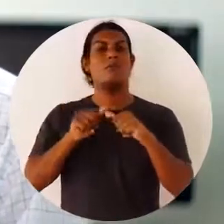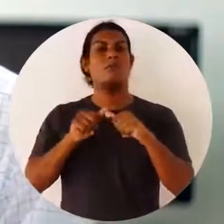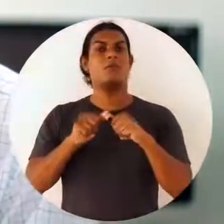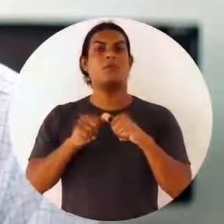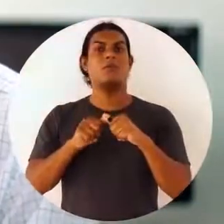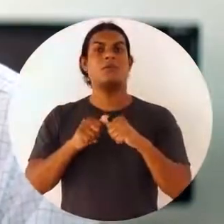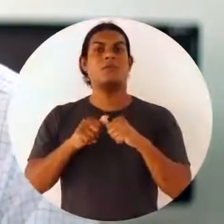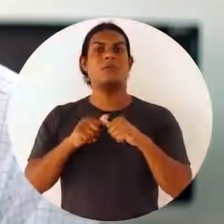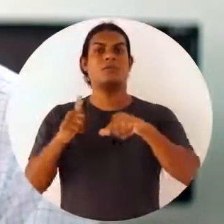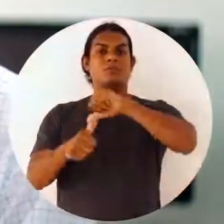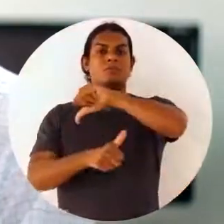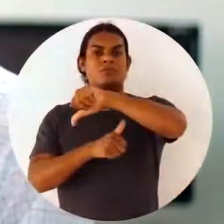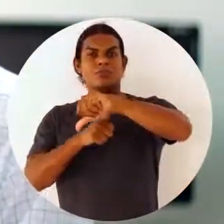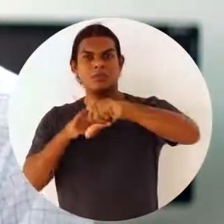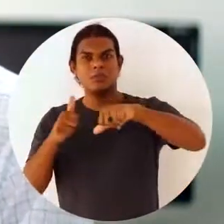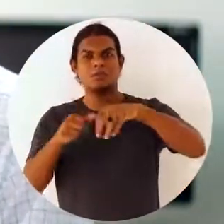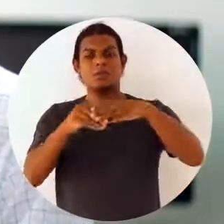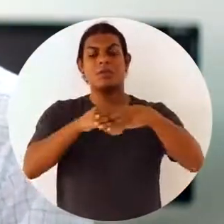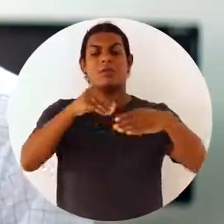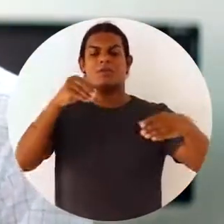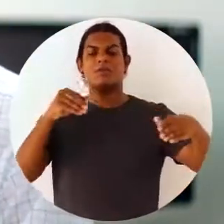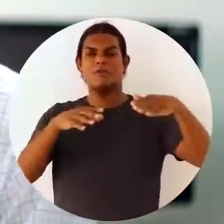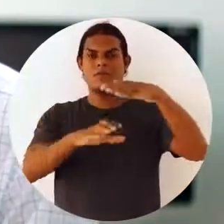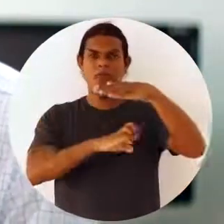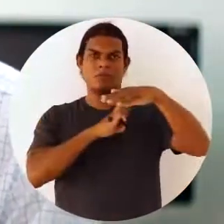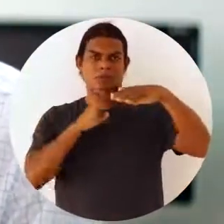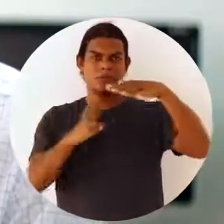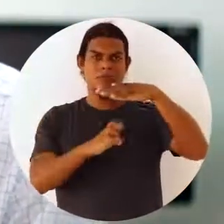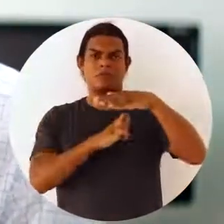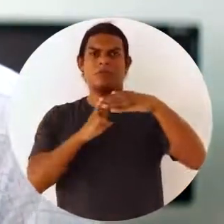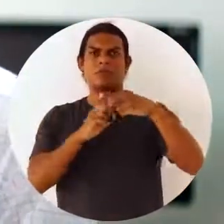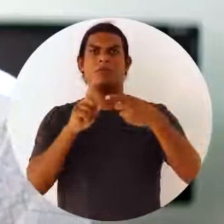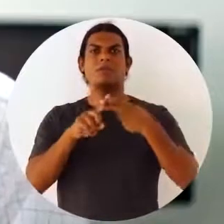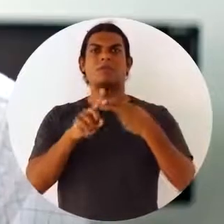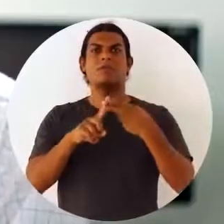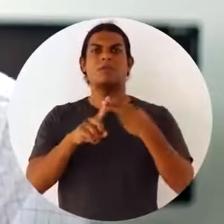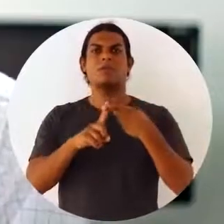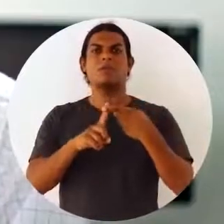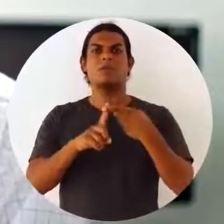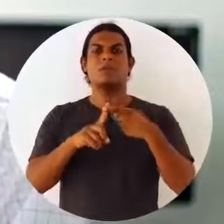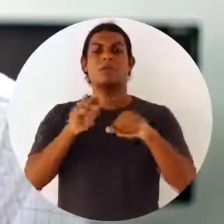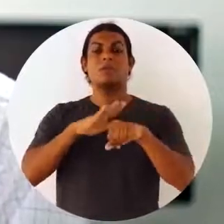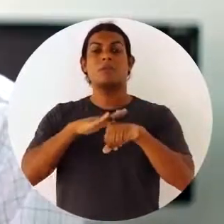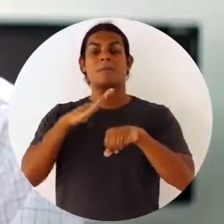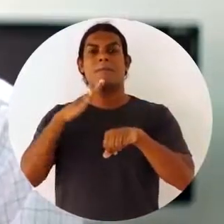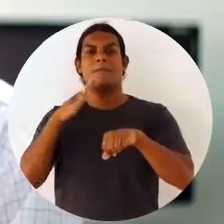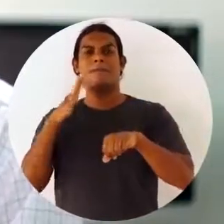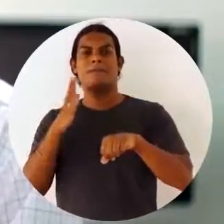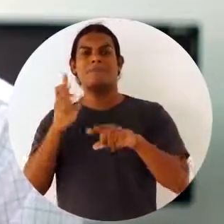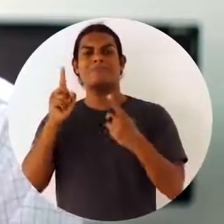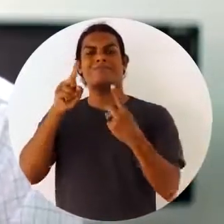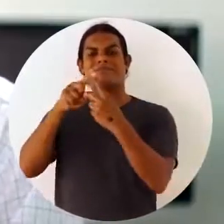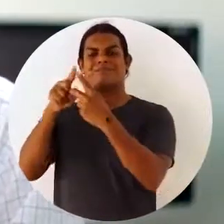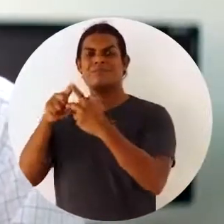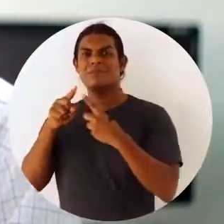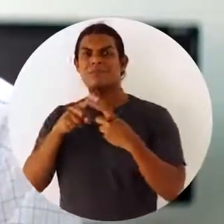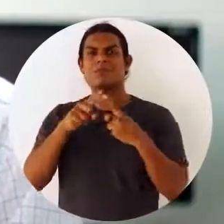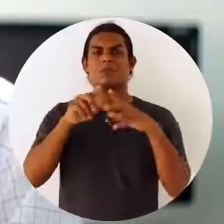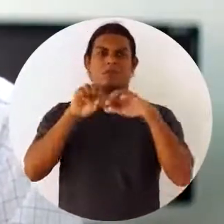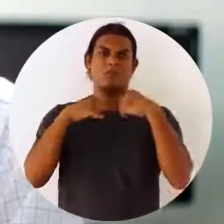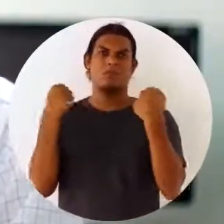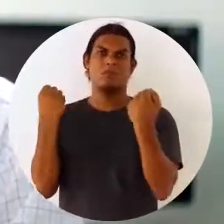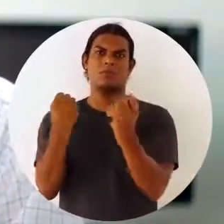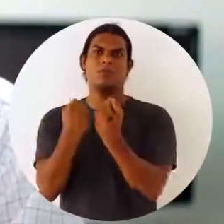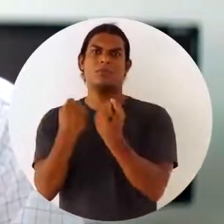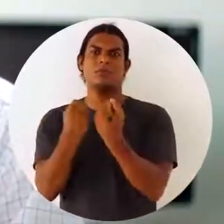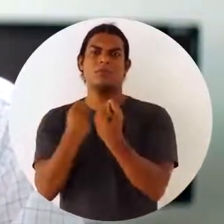externa que tem como objetivo tornar mais acessível a informação pelo meu usuário. Então, isso não acontece